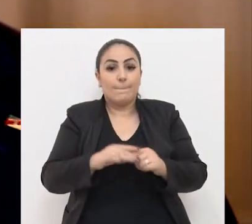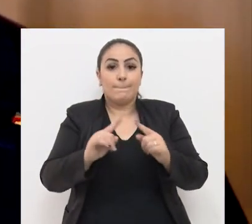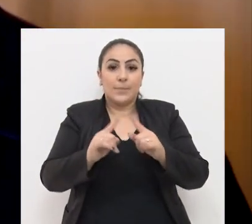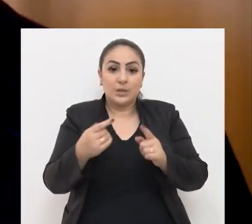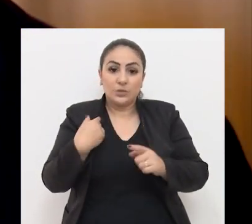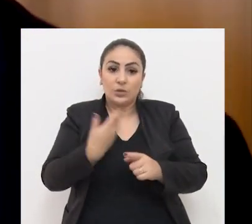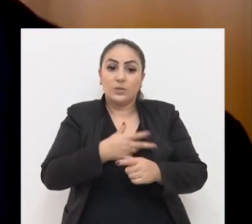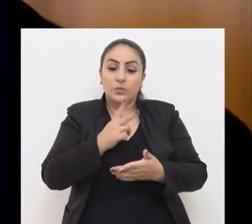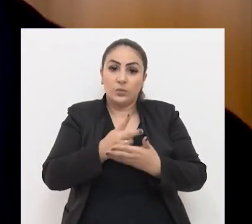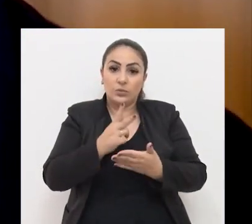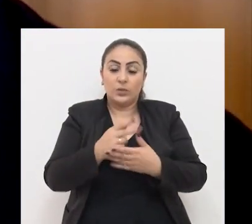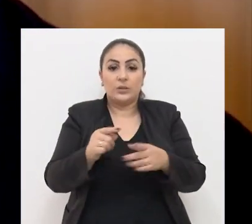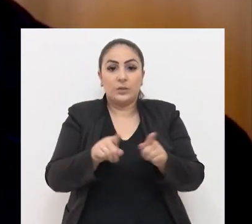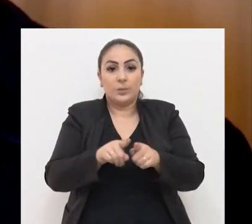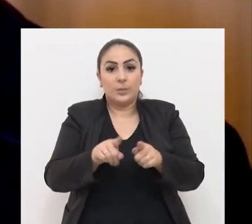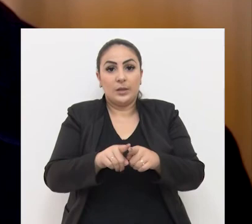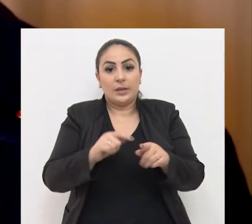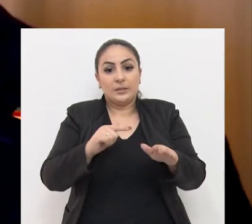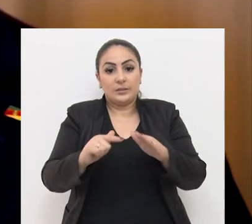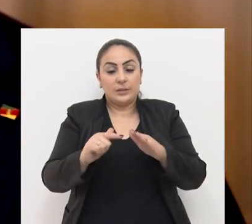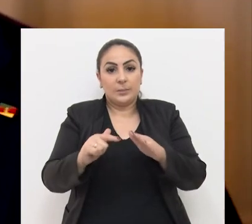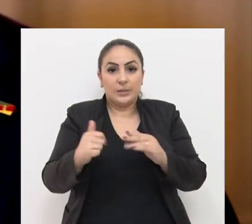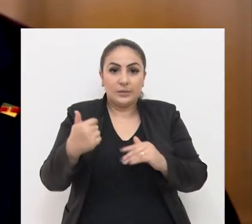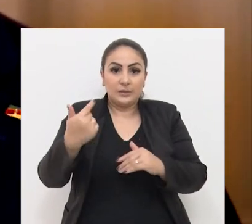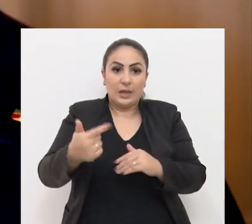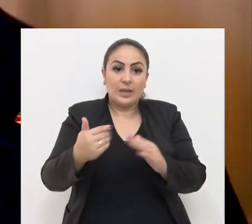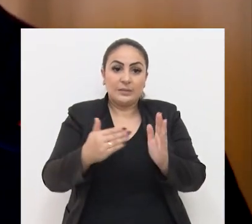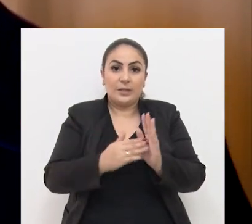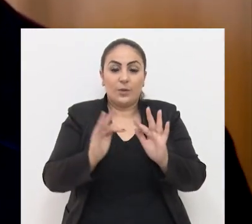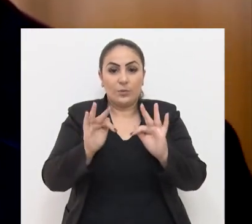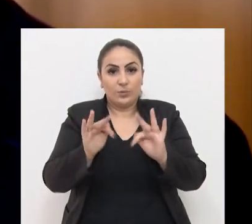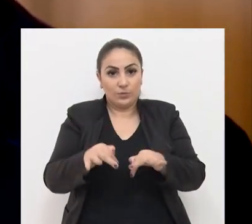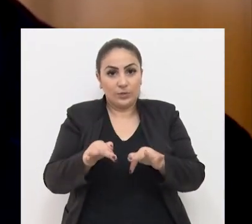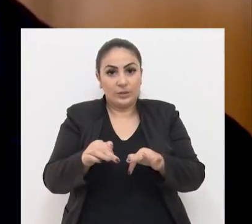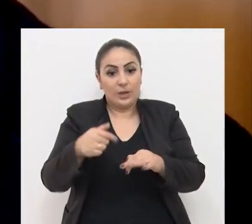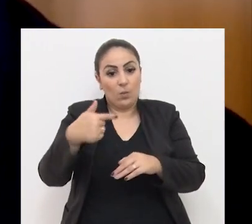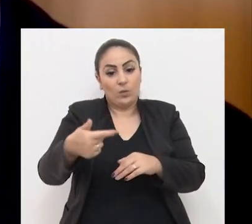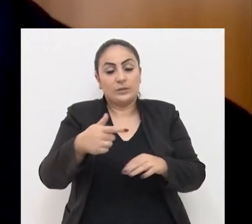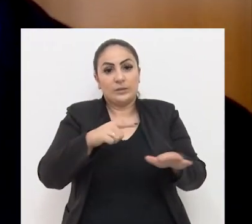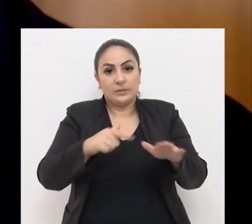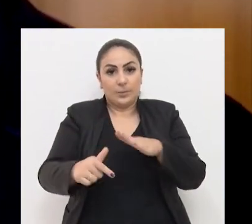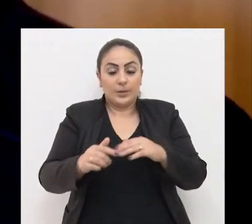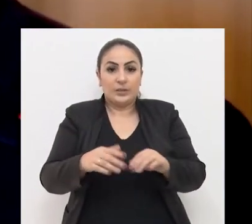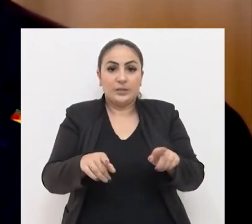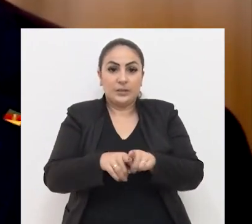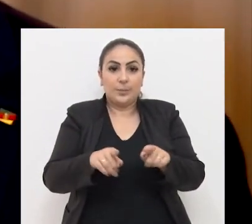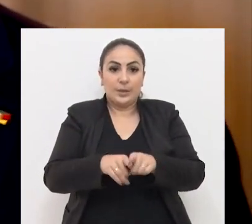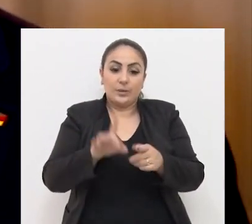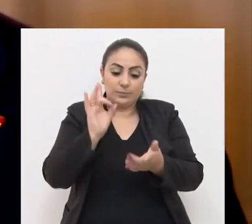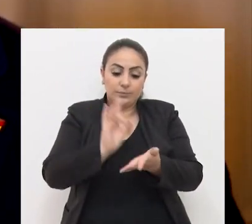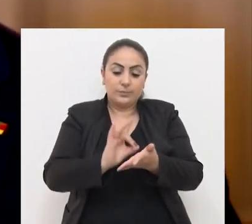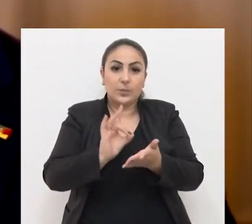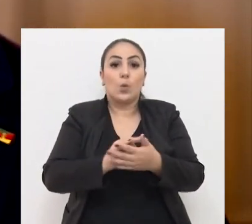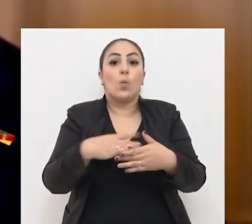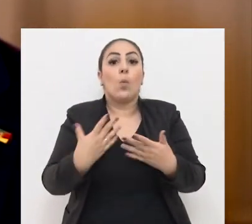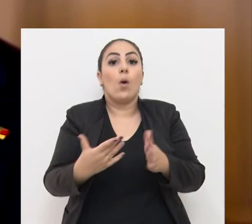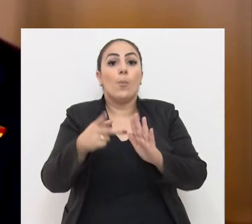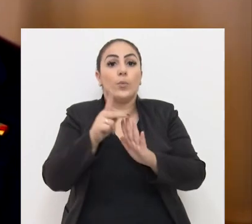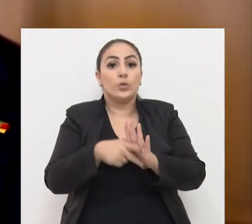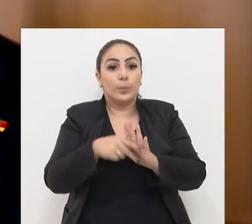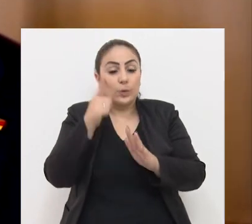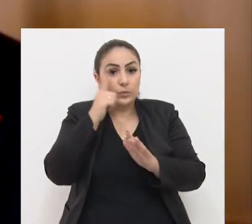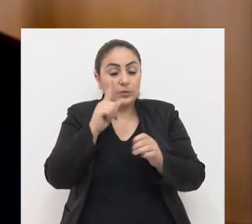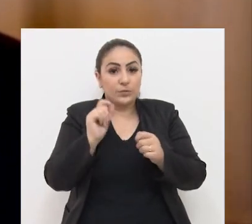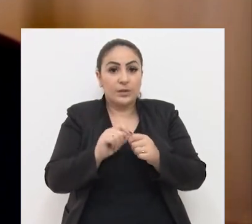E vamos dar um passo também na próxima semana, até o fim da próxima semana, com a definição dos protocolos